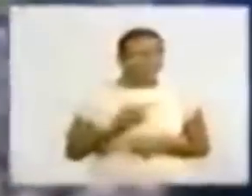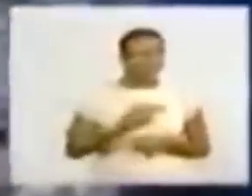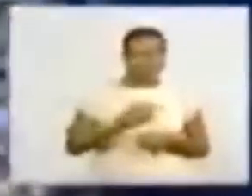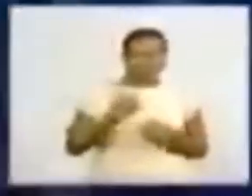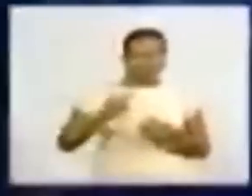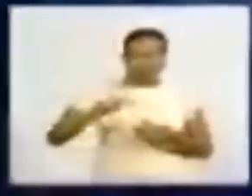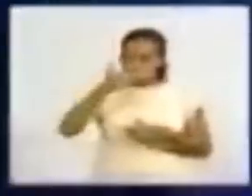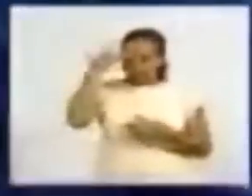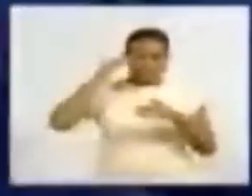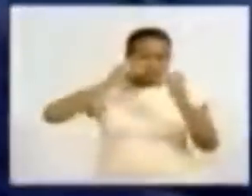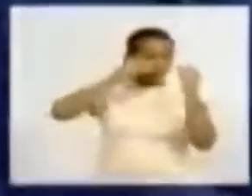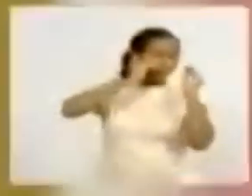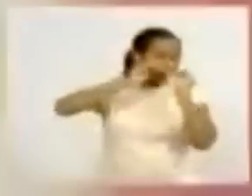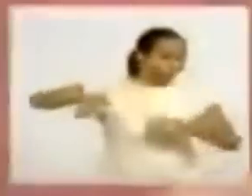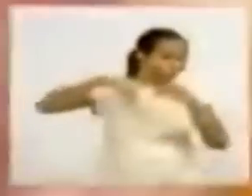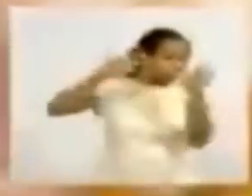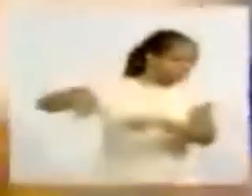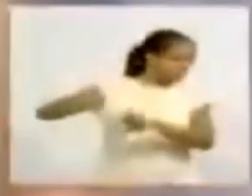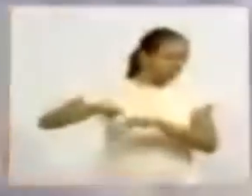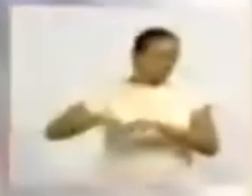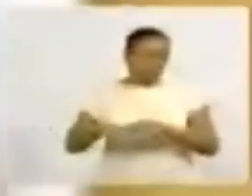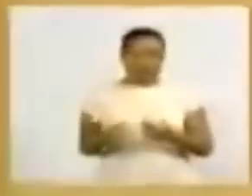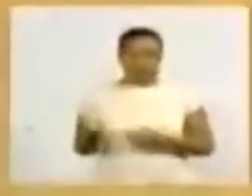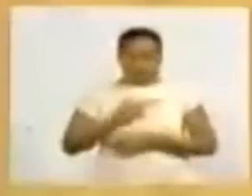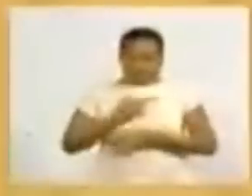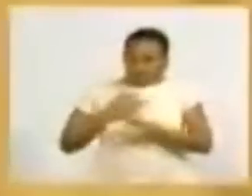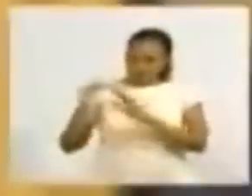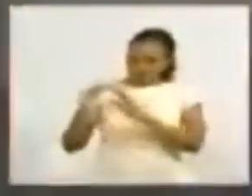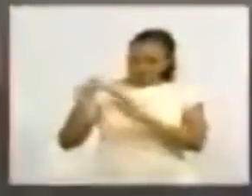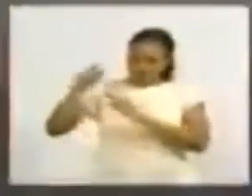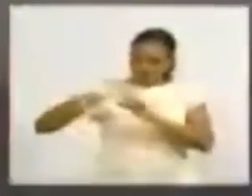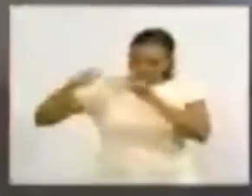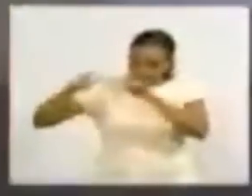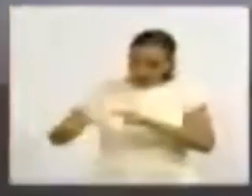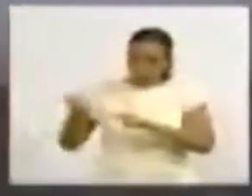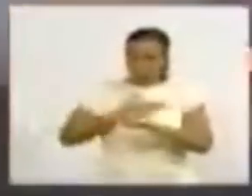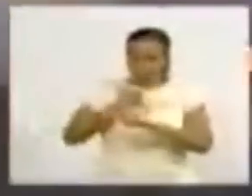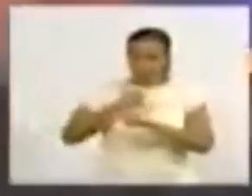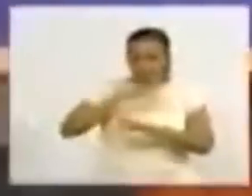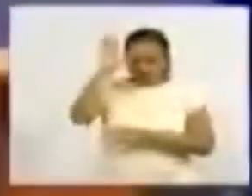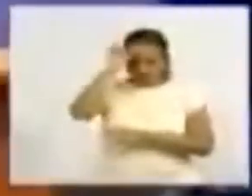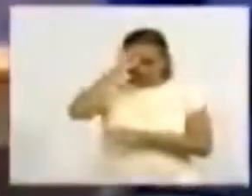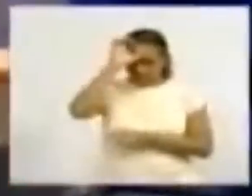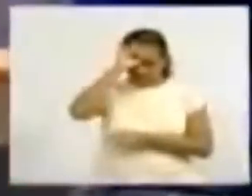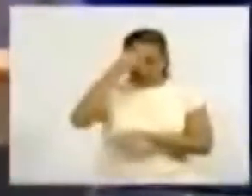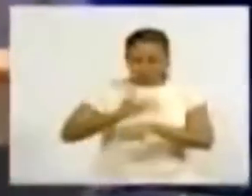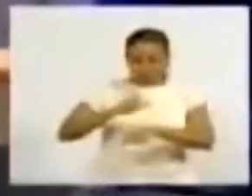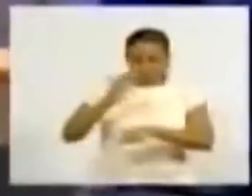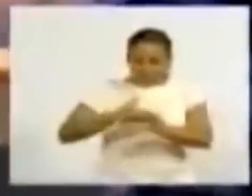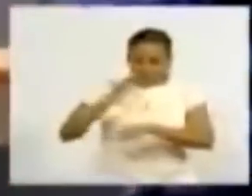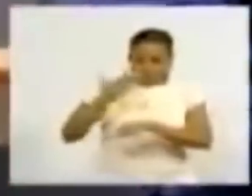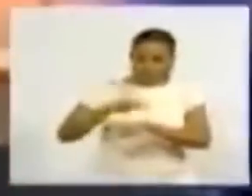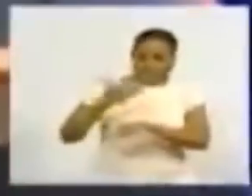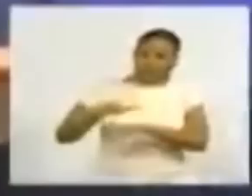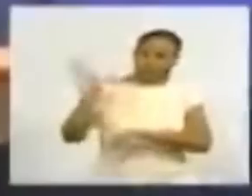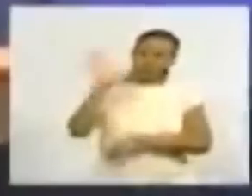Jesus, nós vamos jogar o outro fora. E a nossa casa é o lugar onde a gente aprende o